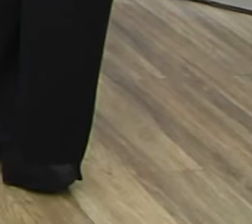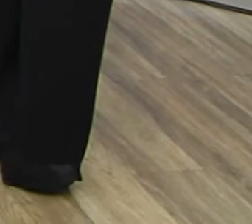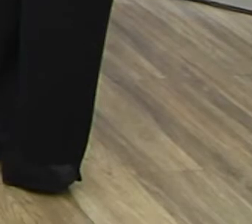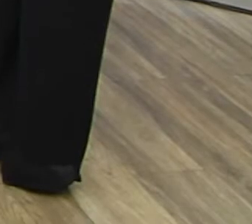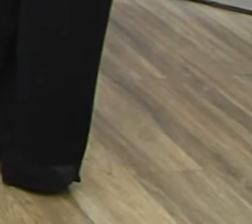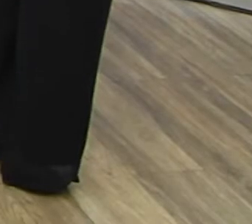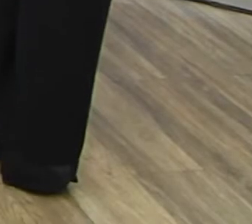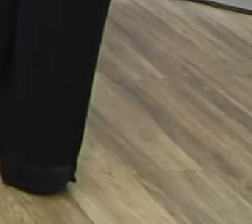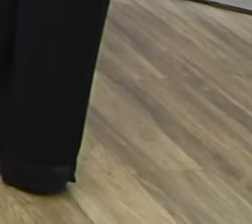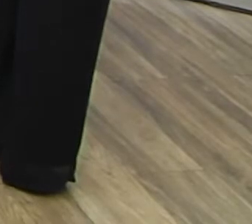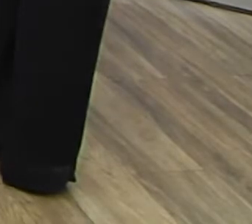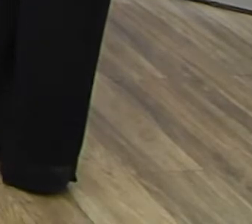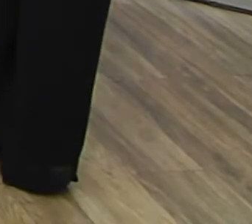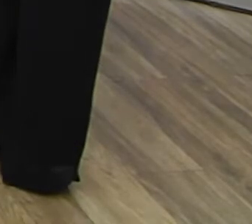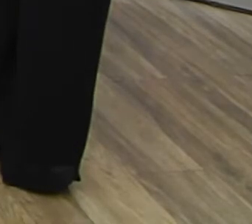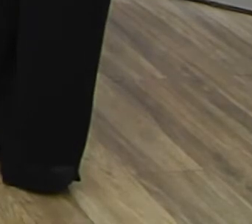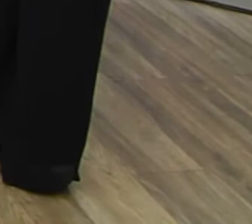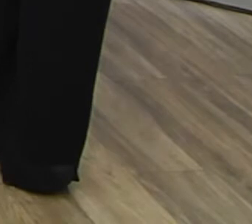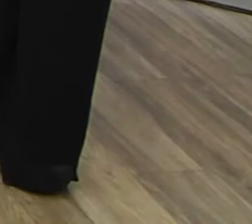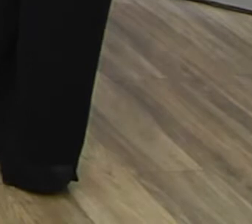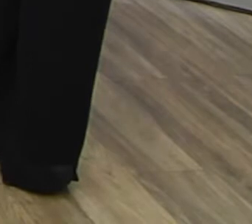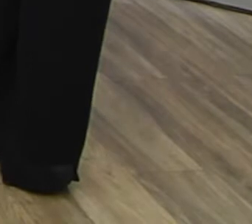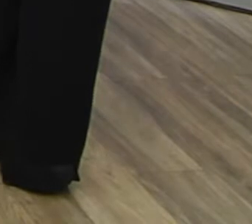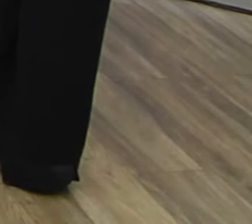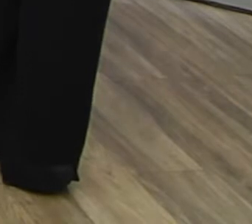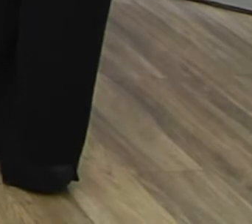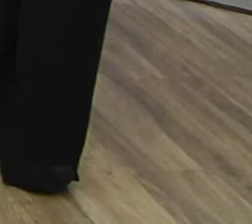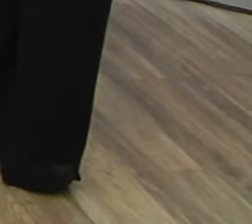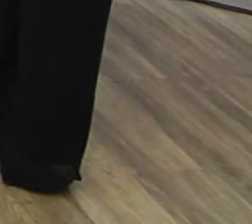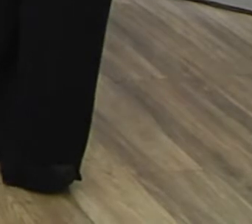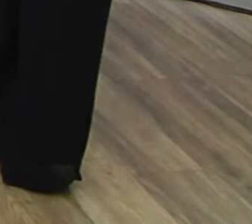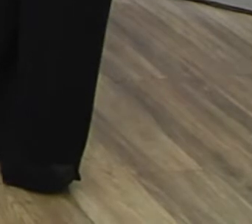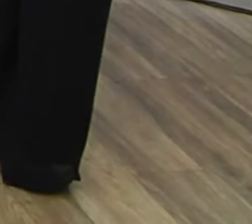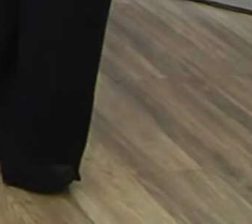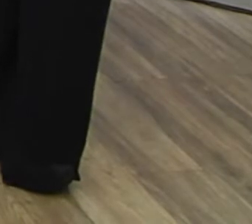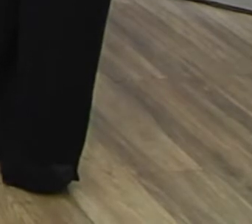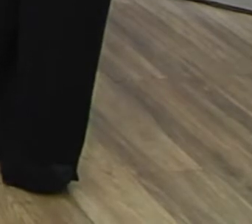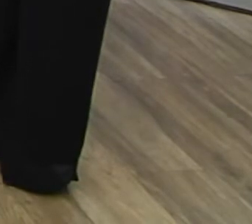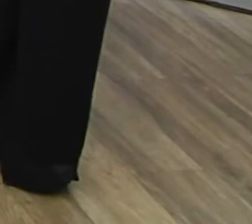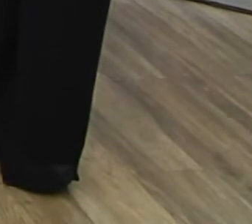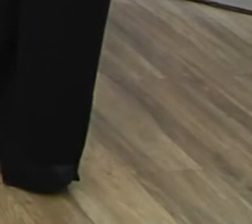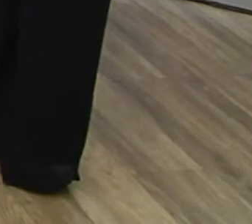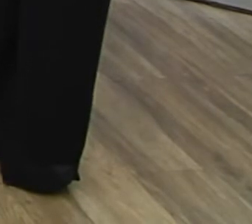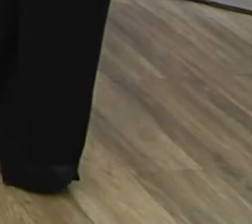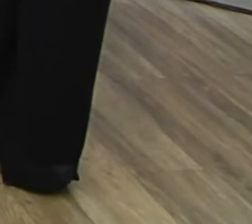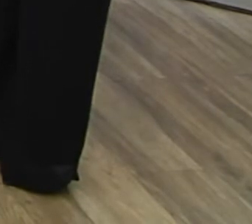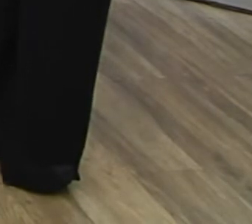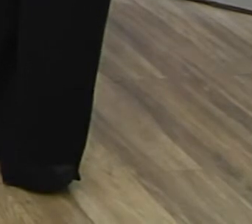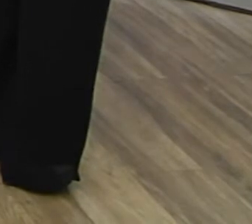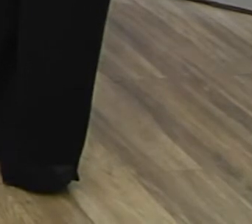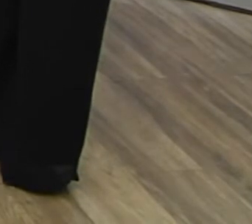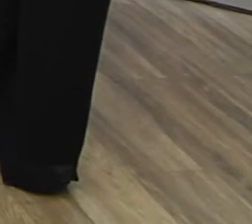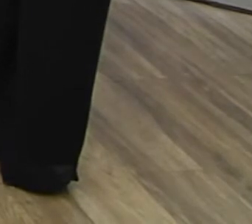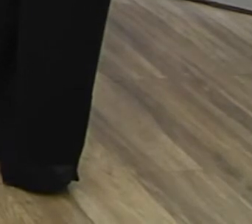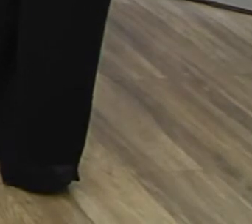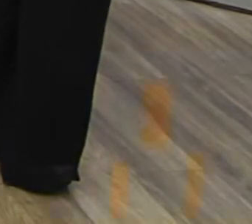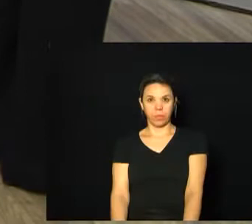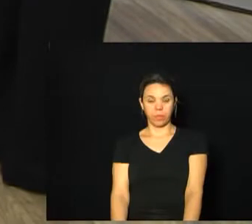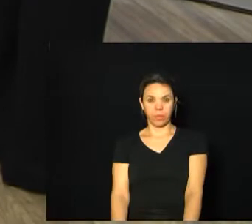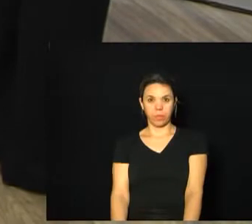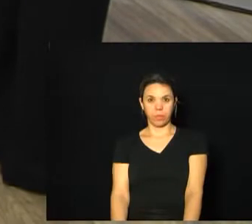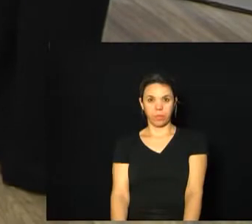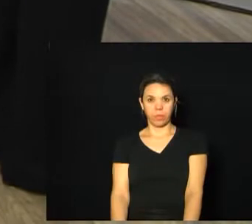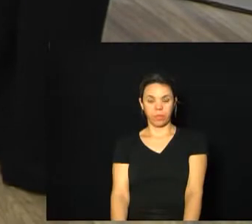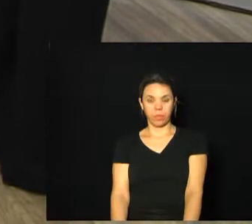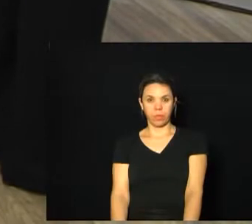E Mirna, nós mostramos há pouco as reuniões das comissões que aconteceram ontem. Hoje à tarde nós temos mais reuniões